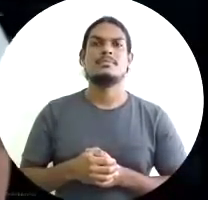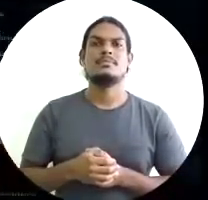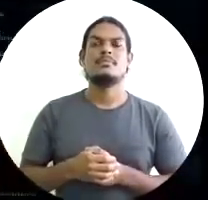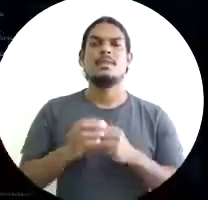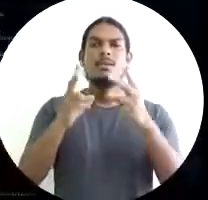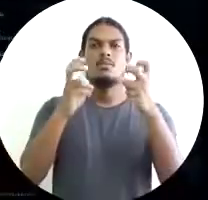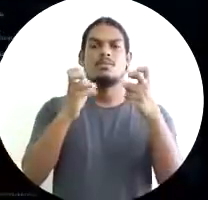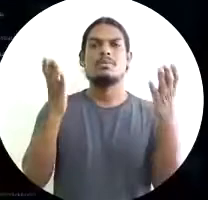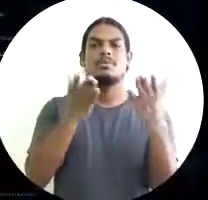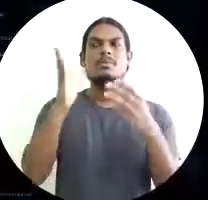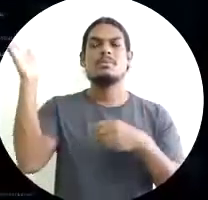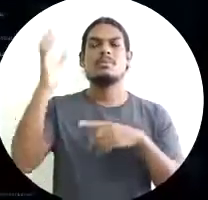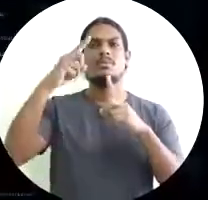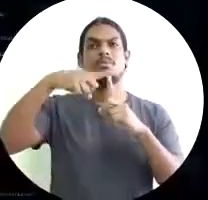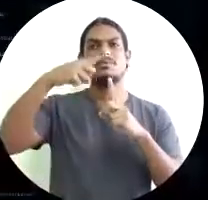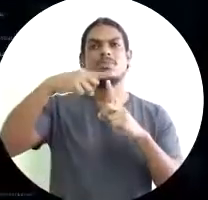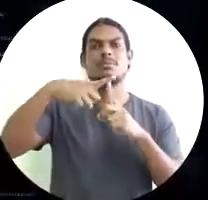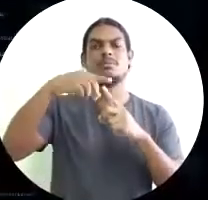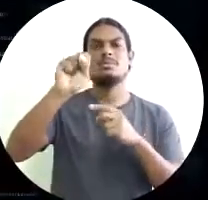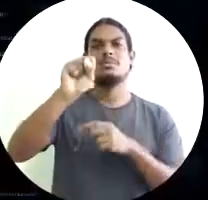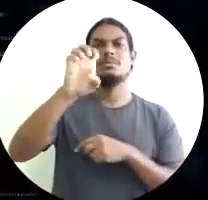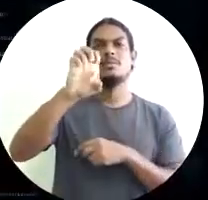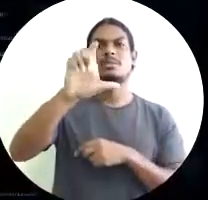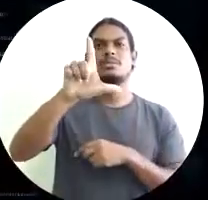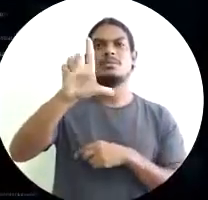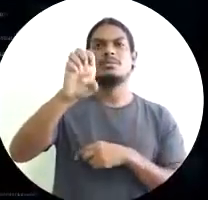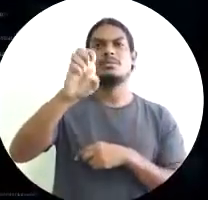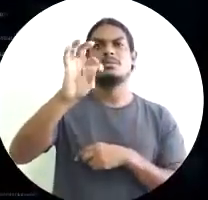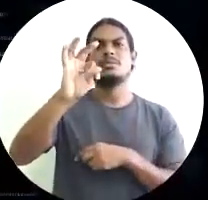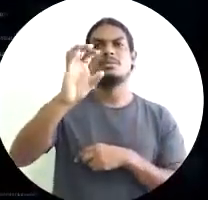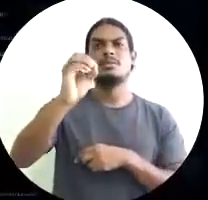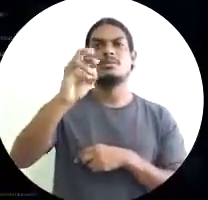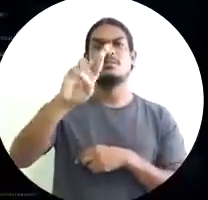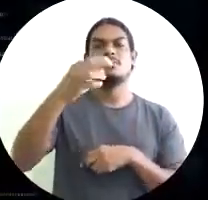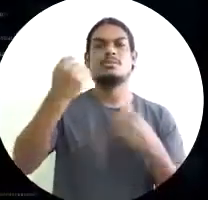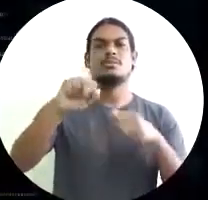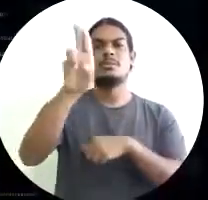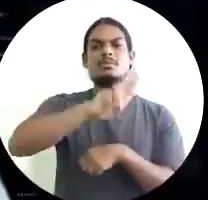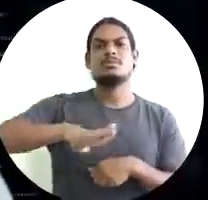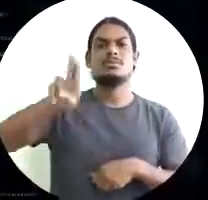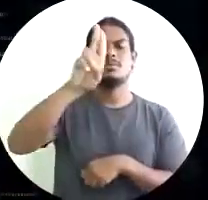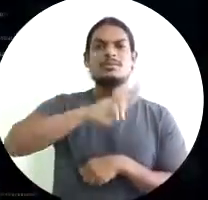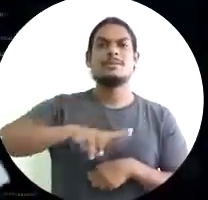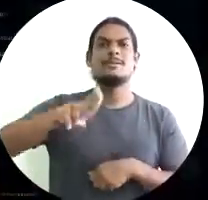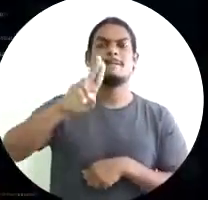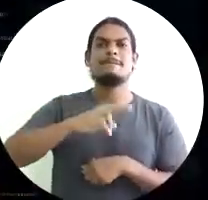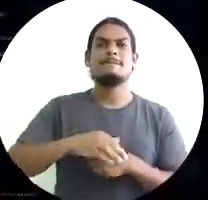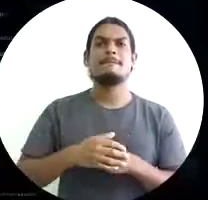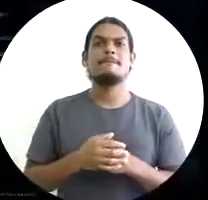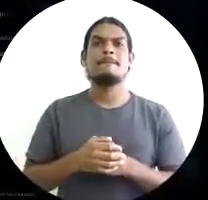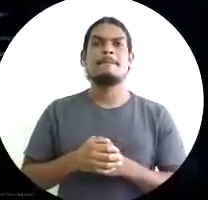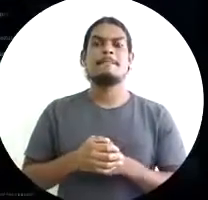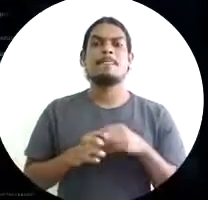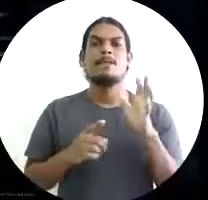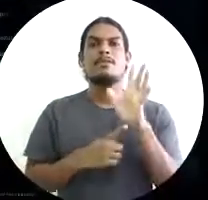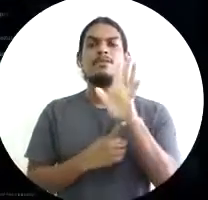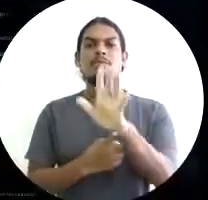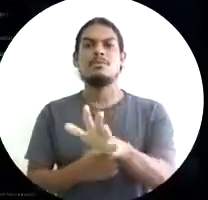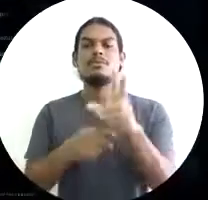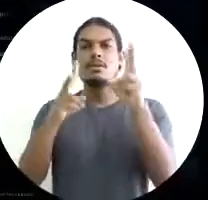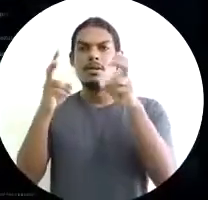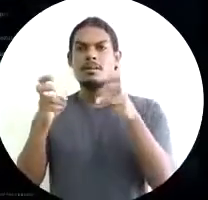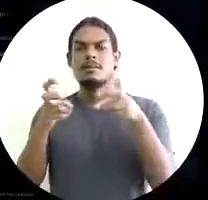Observe agora os tipos de seletores que podemos utilizar no nosso documento. Os seletores, eles vão identificar